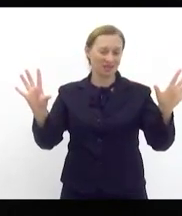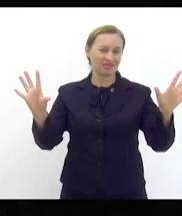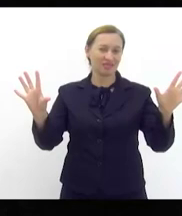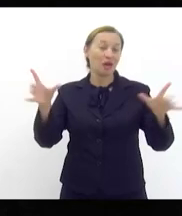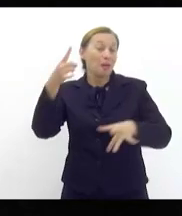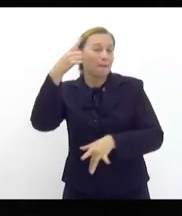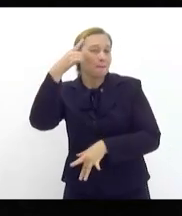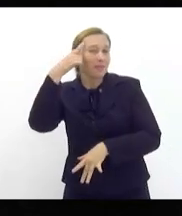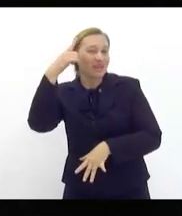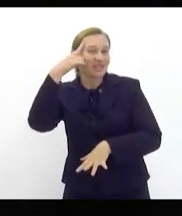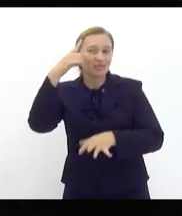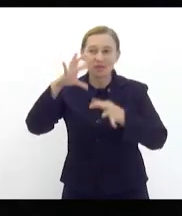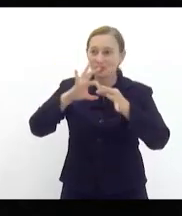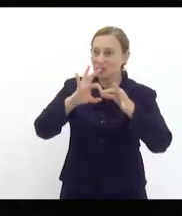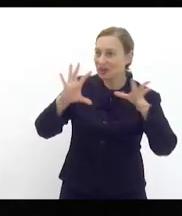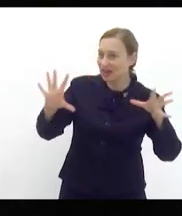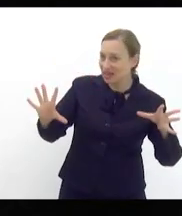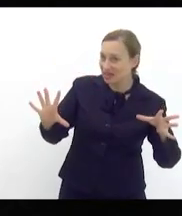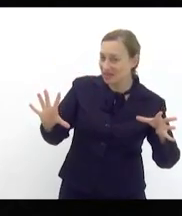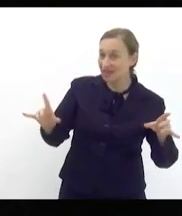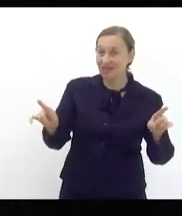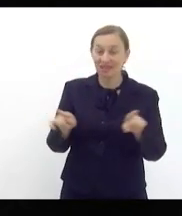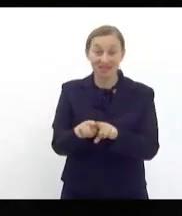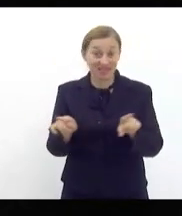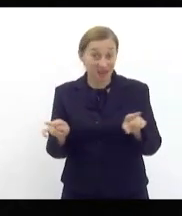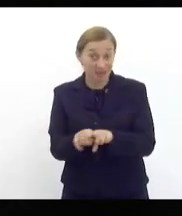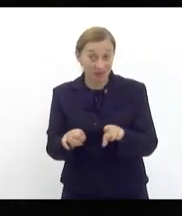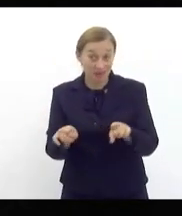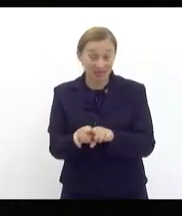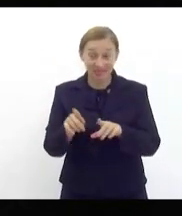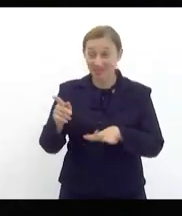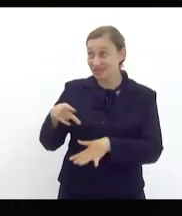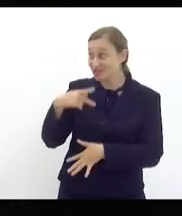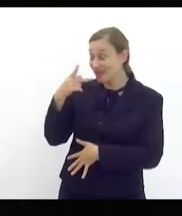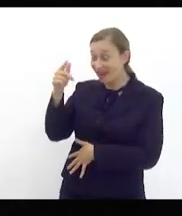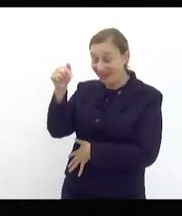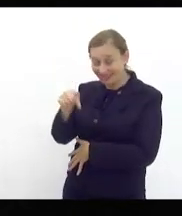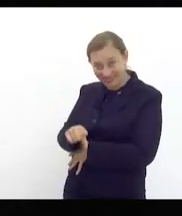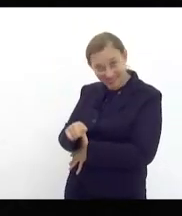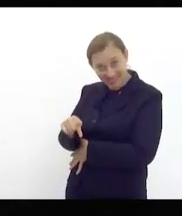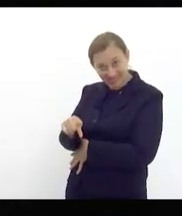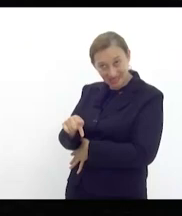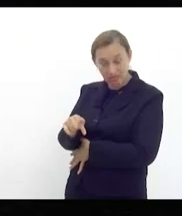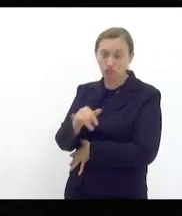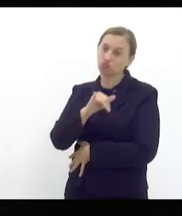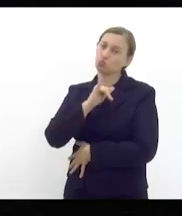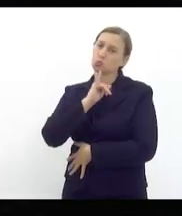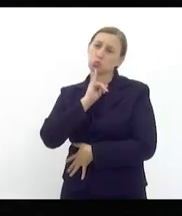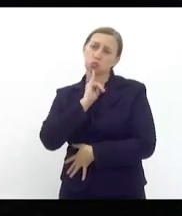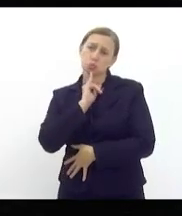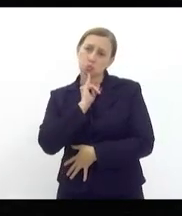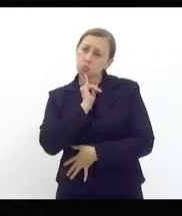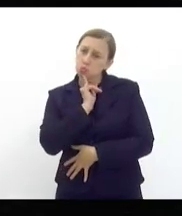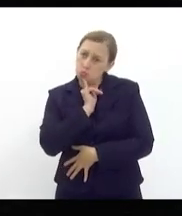pensamento e também de livre expressão aqui infelizmente